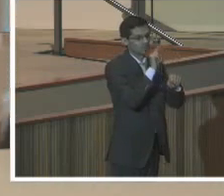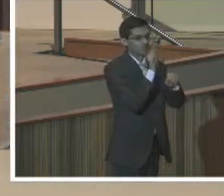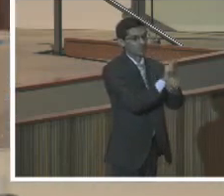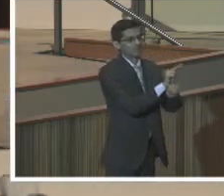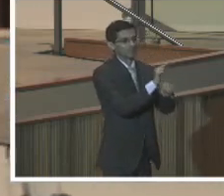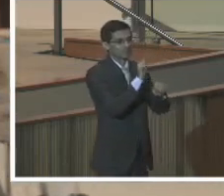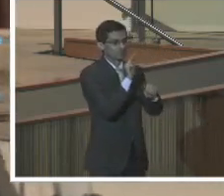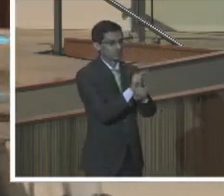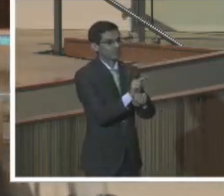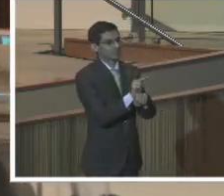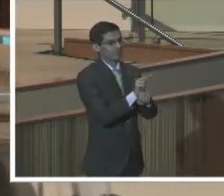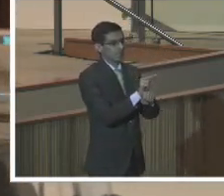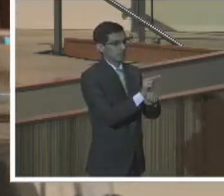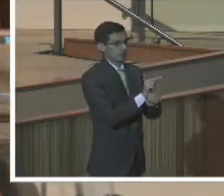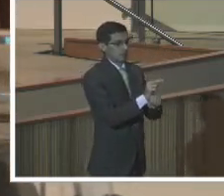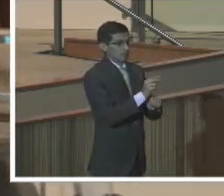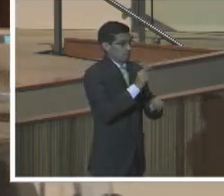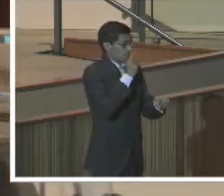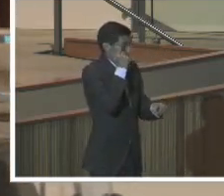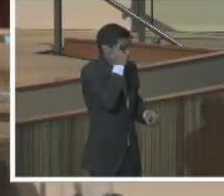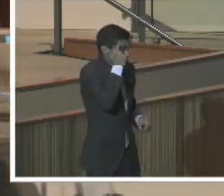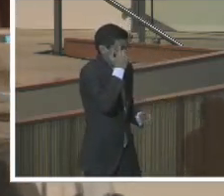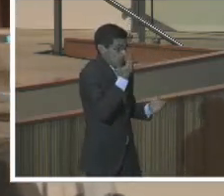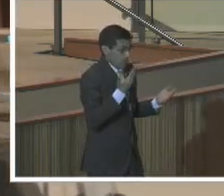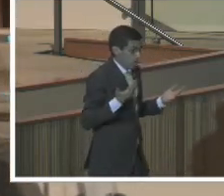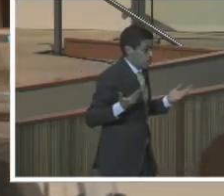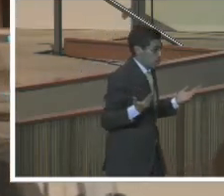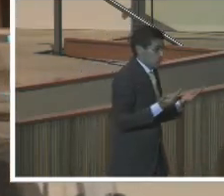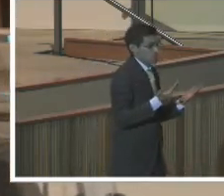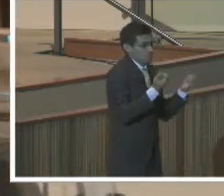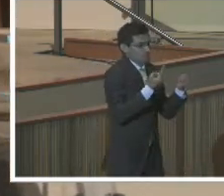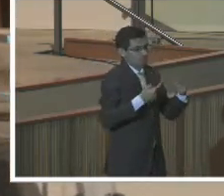podem entender a misericórdia de Deus.